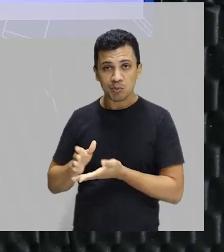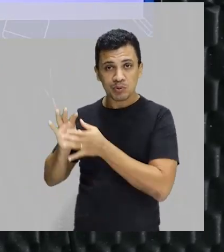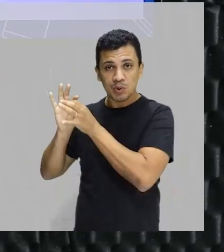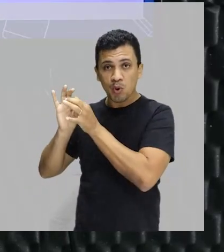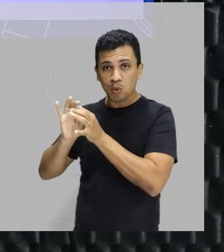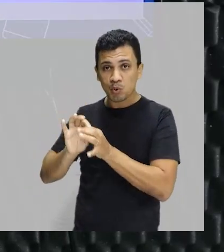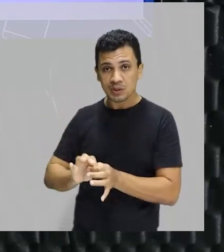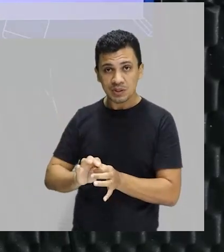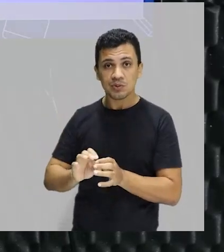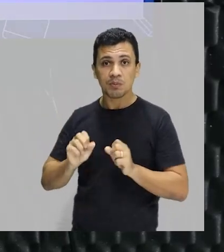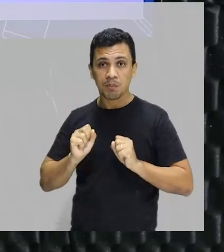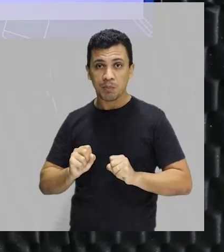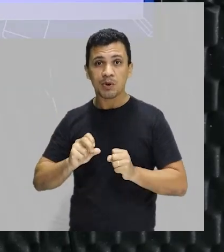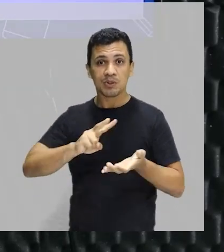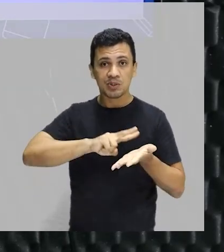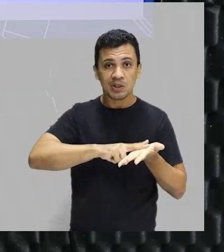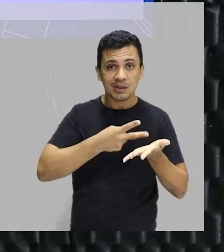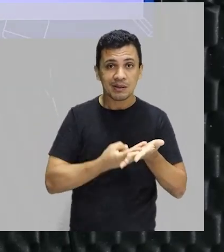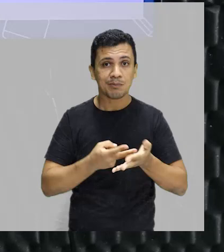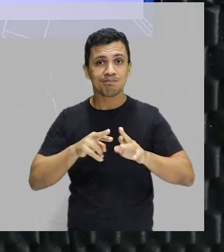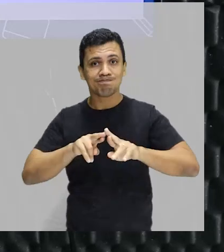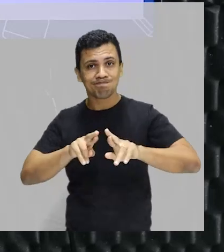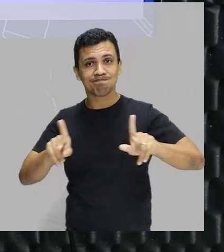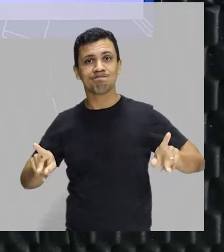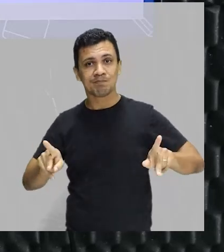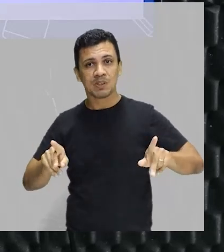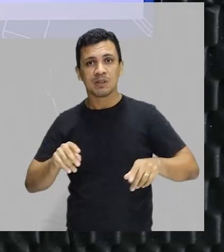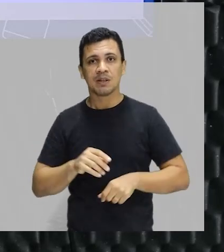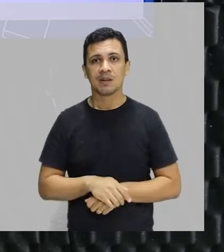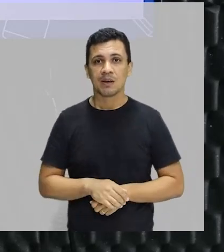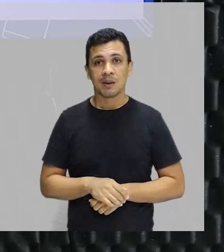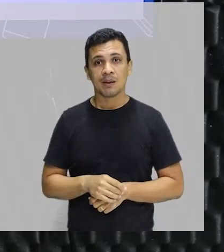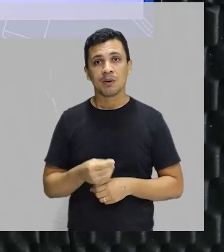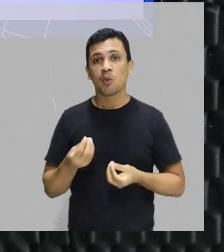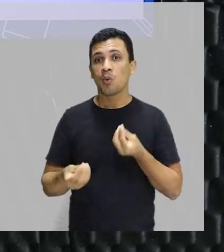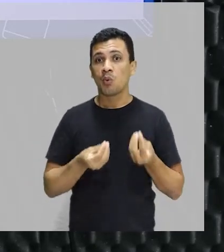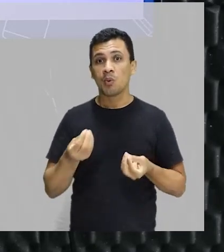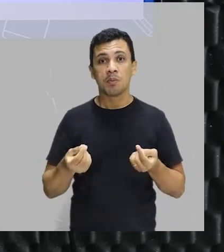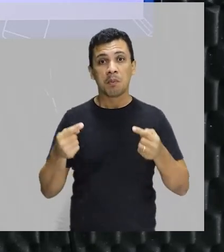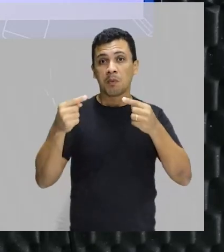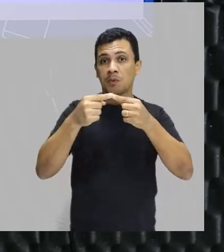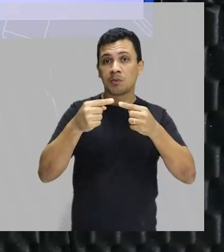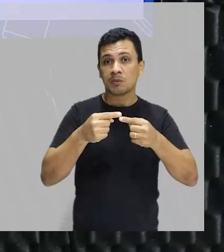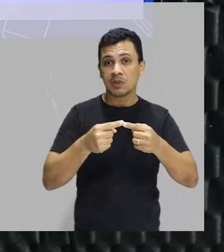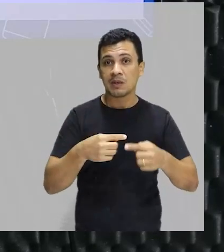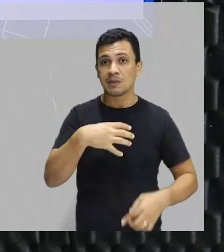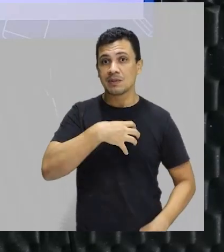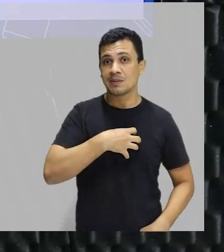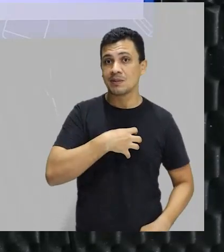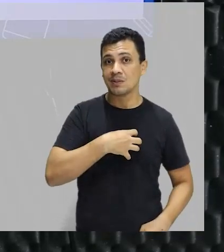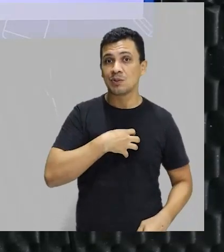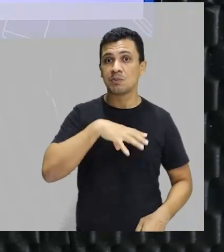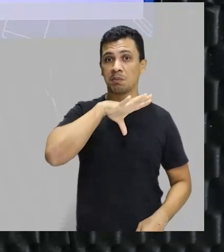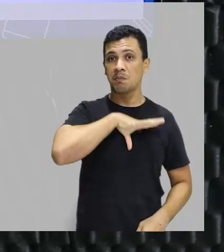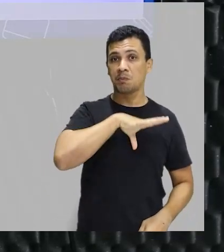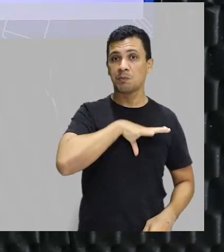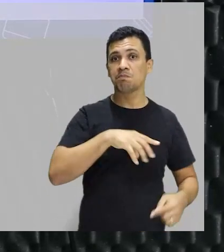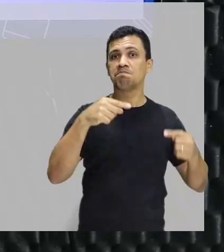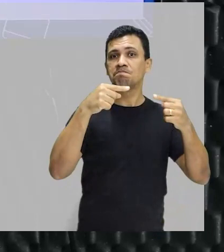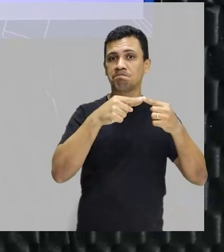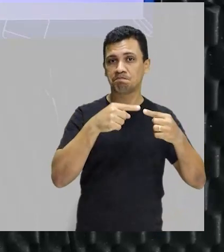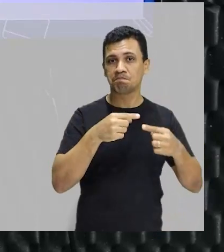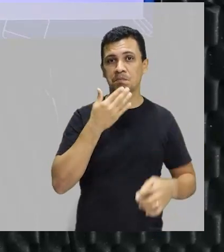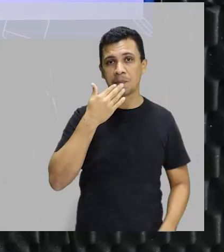ele de formas diferentes, considerando o que faz mais sentido em língua portuguesa, o que soa melhor. Então, por